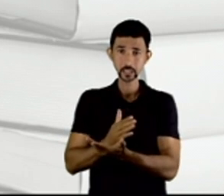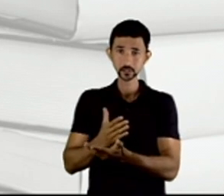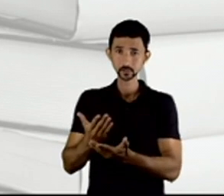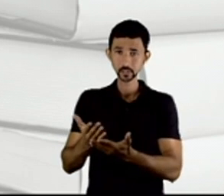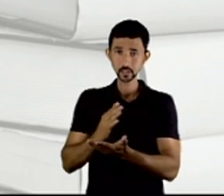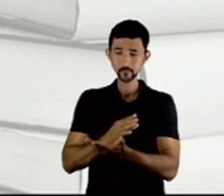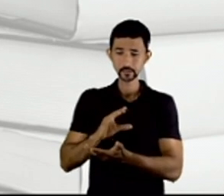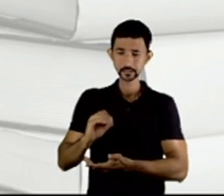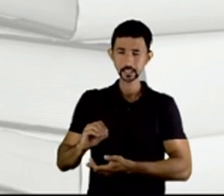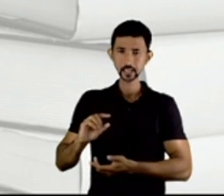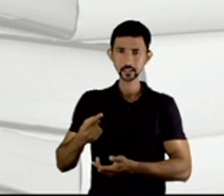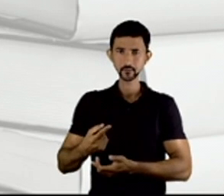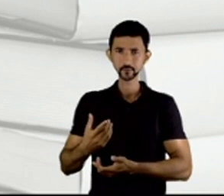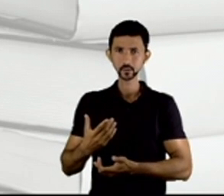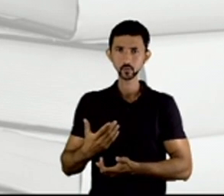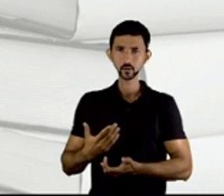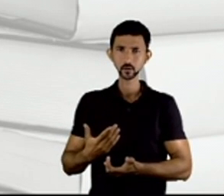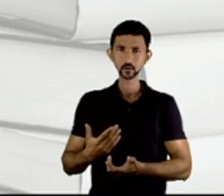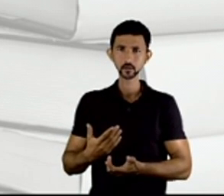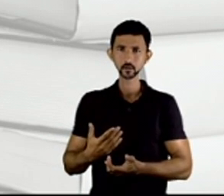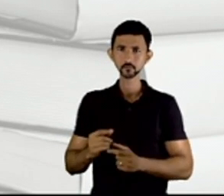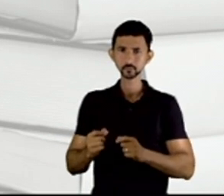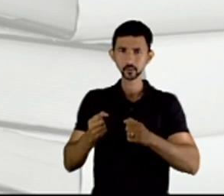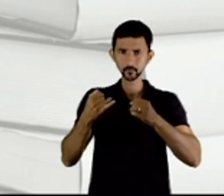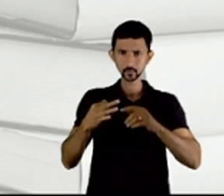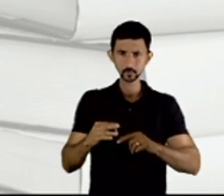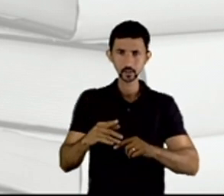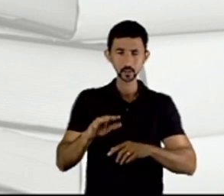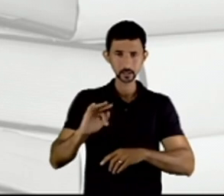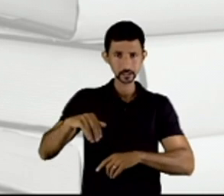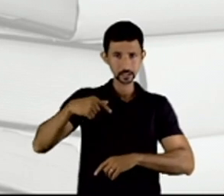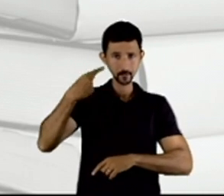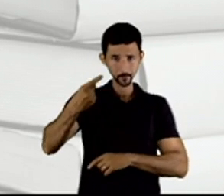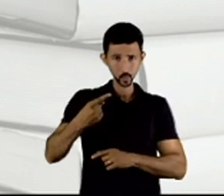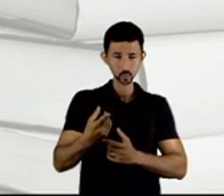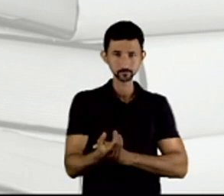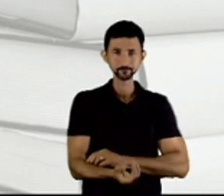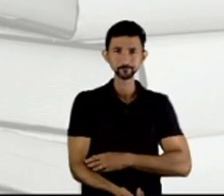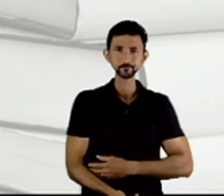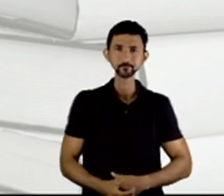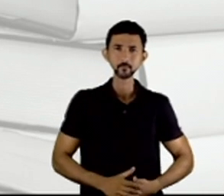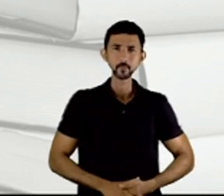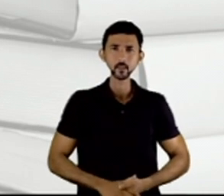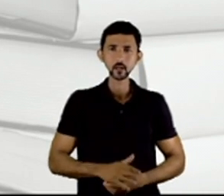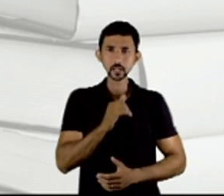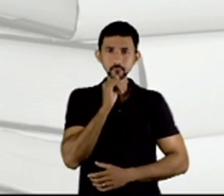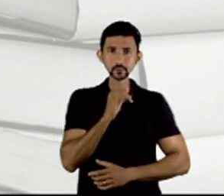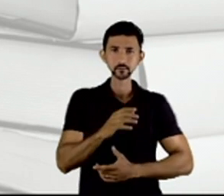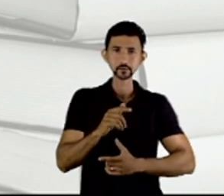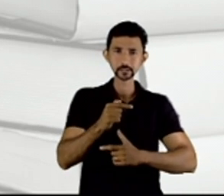zero. Eu vou explicar essa regra futuramente para vocês. Então, olha lá, 7 nonos,